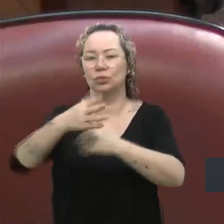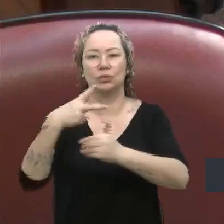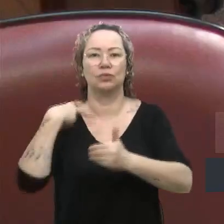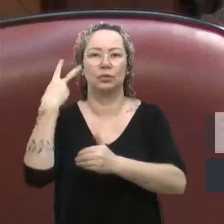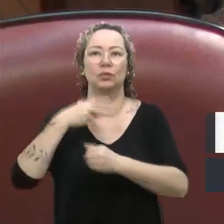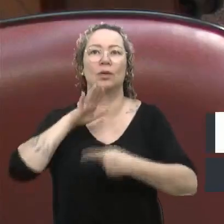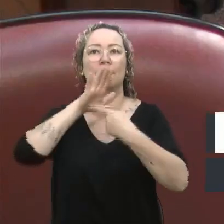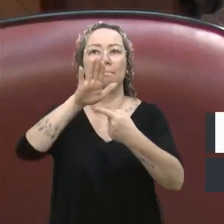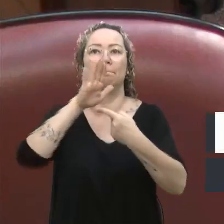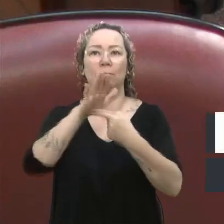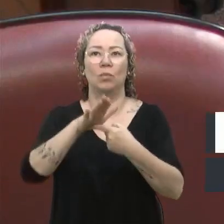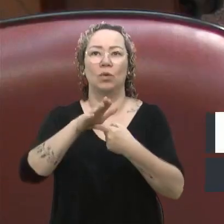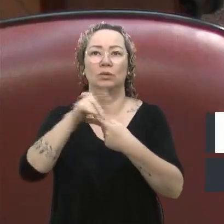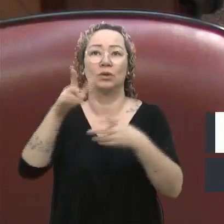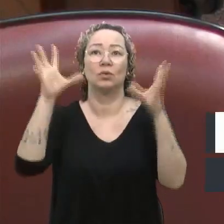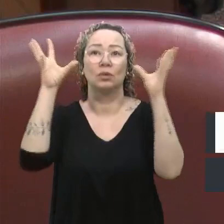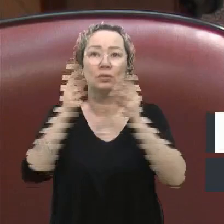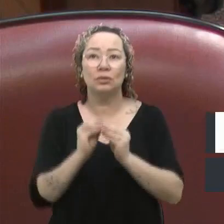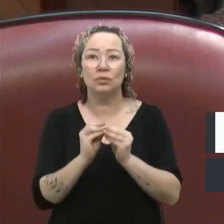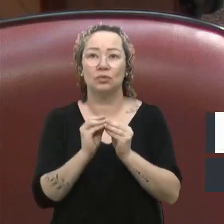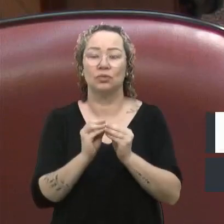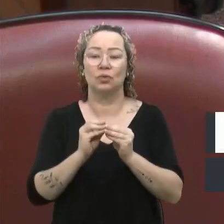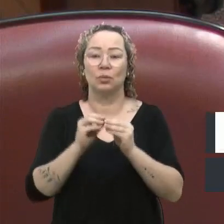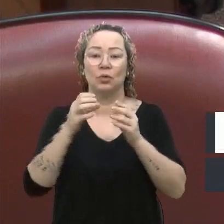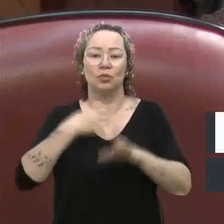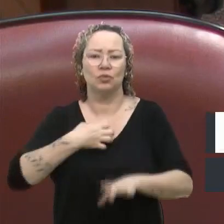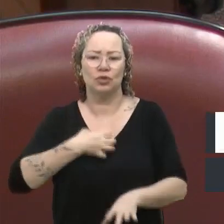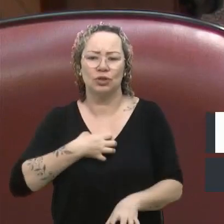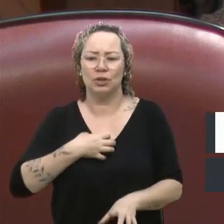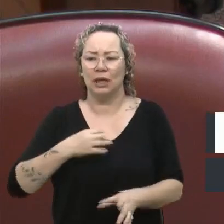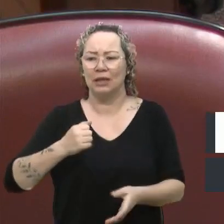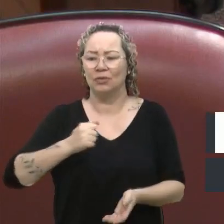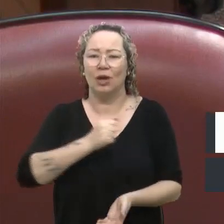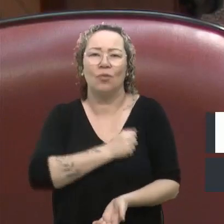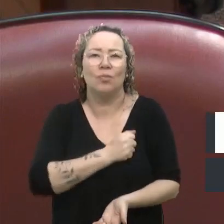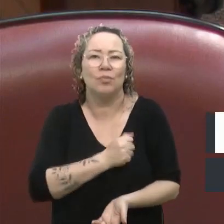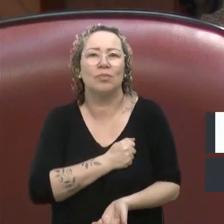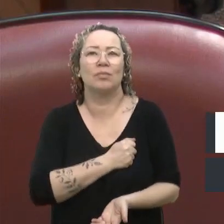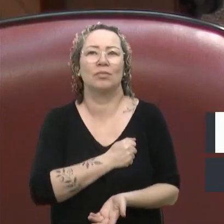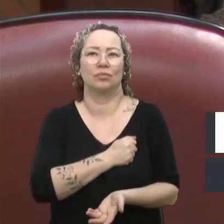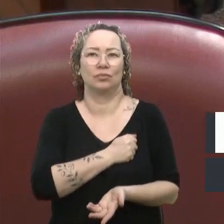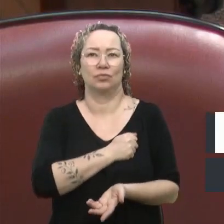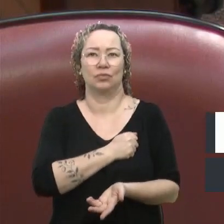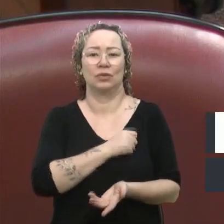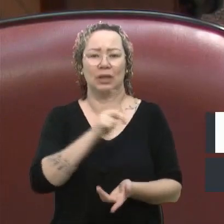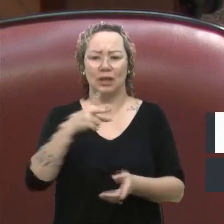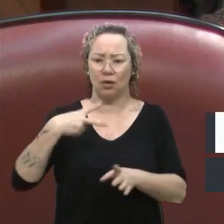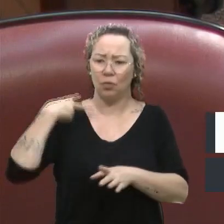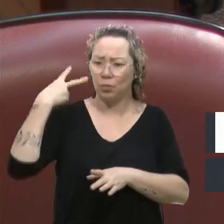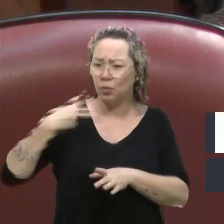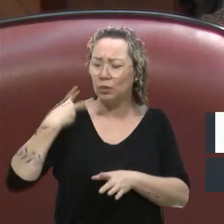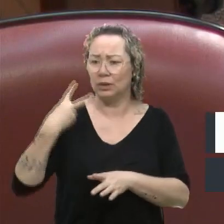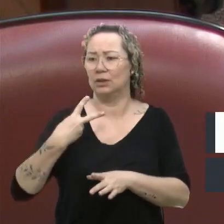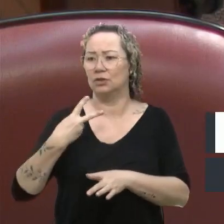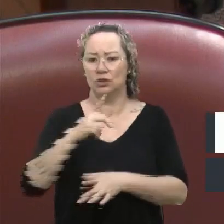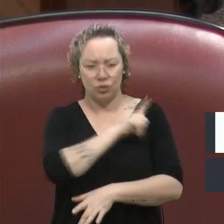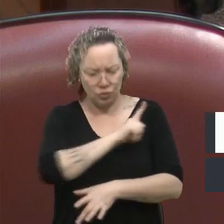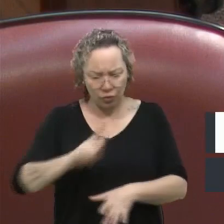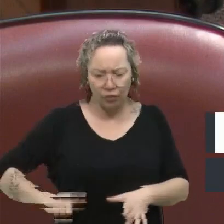uma forma sucinta e humilde uma política de Estado. Uma política de Estado acima de